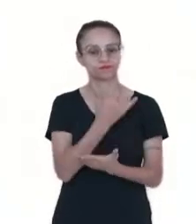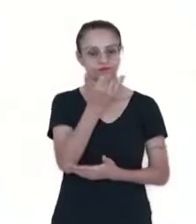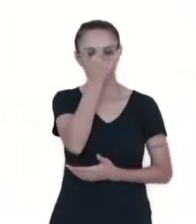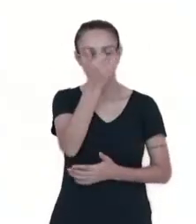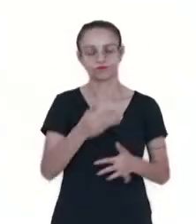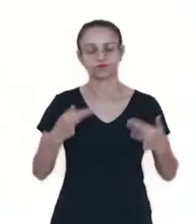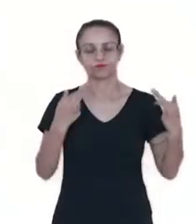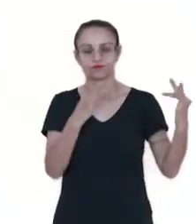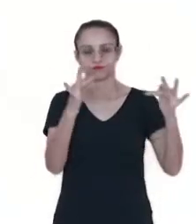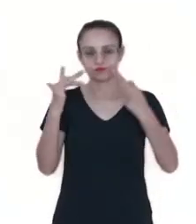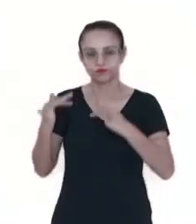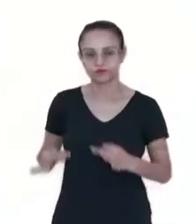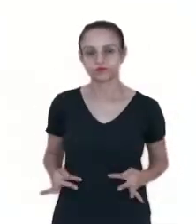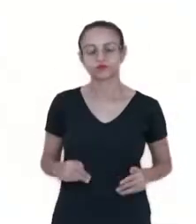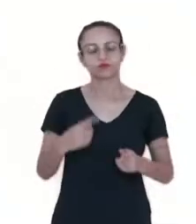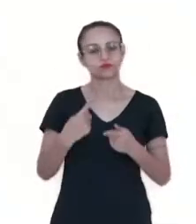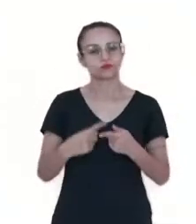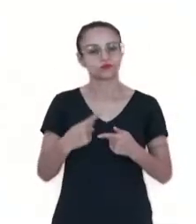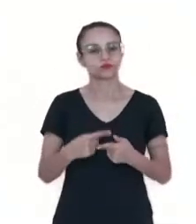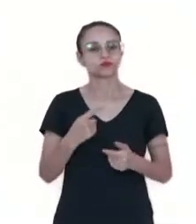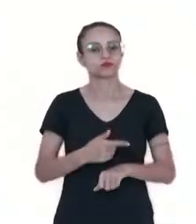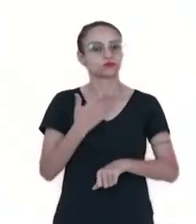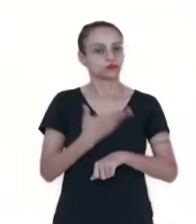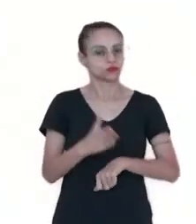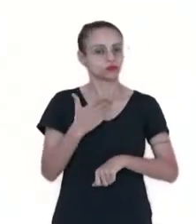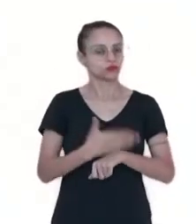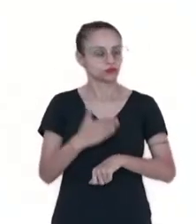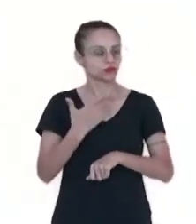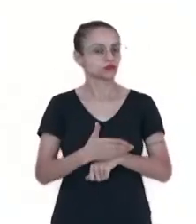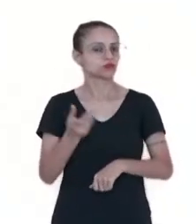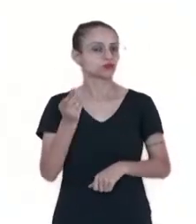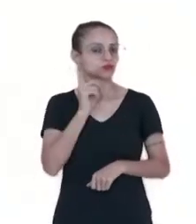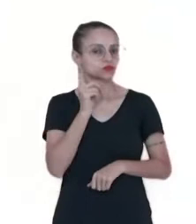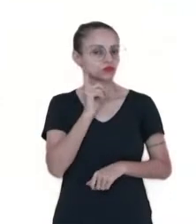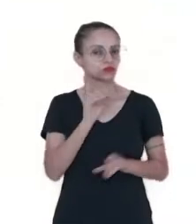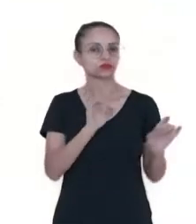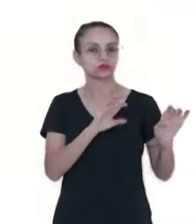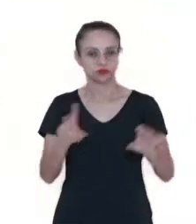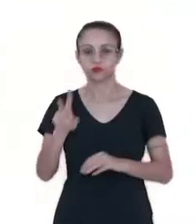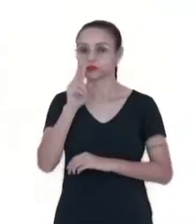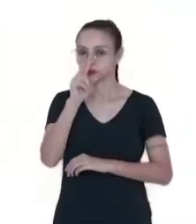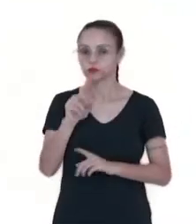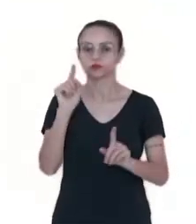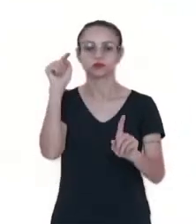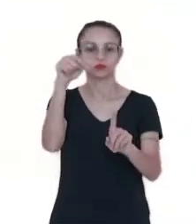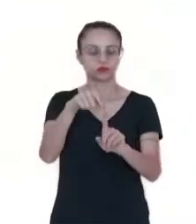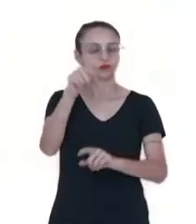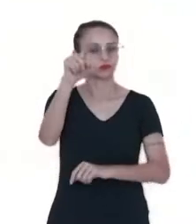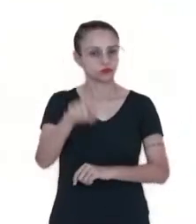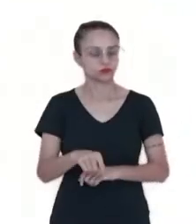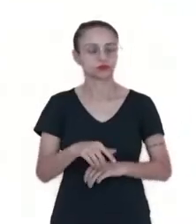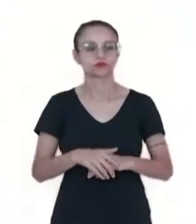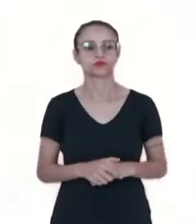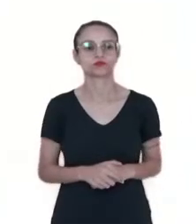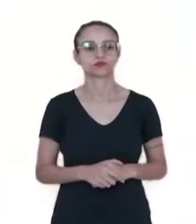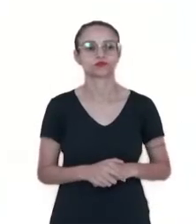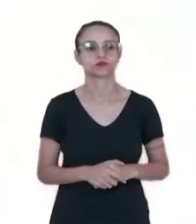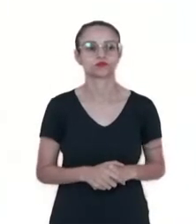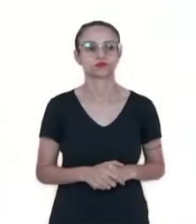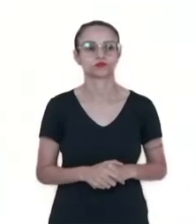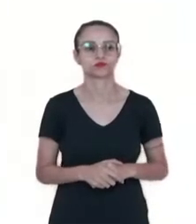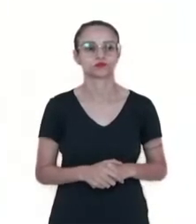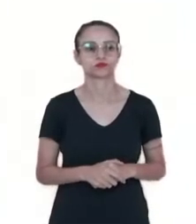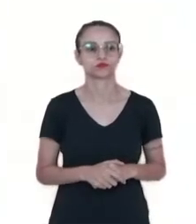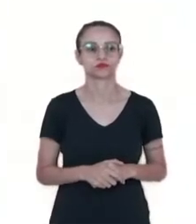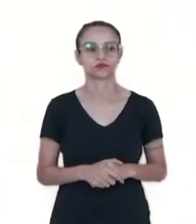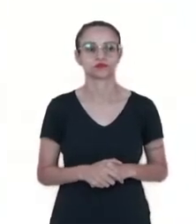machucam, né? Porque são sempre treinamento todos os dias, né? Treinamento forte, que o objetivo é sempre vencer.